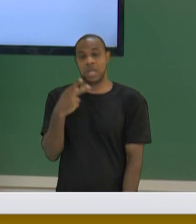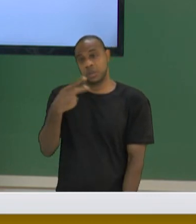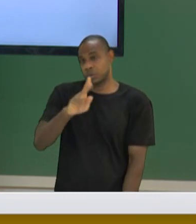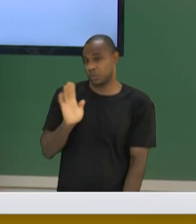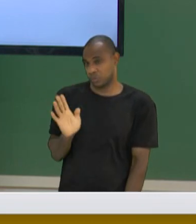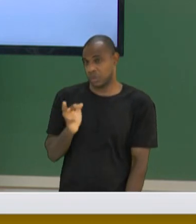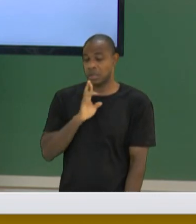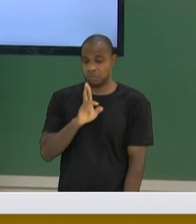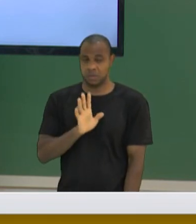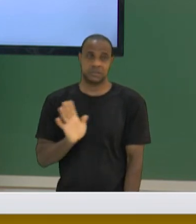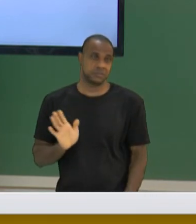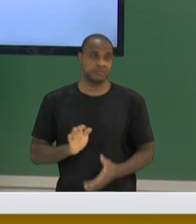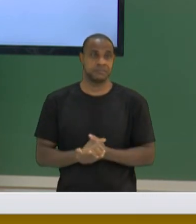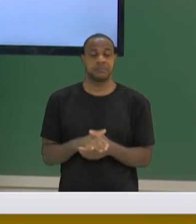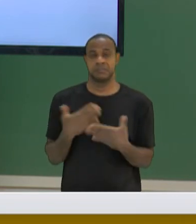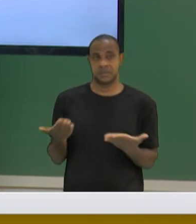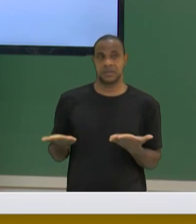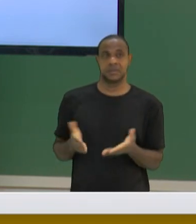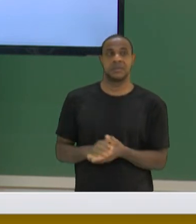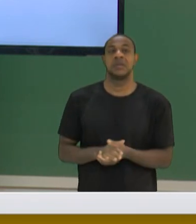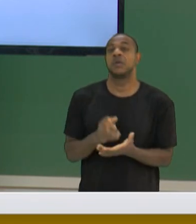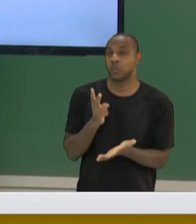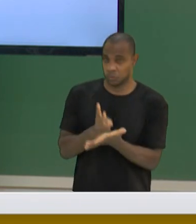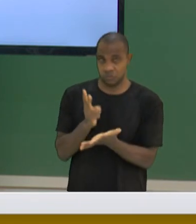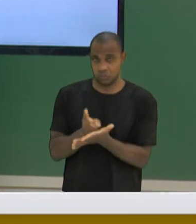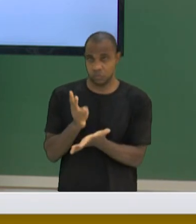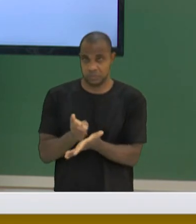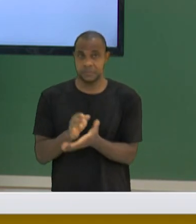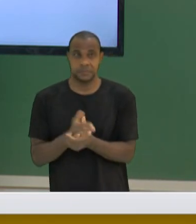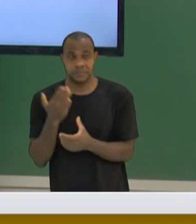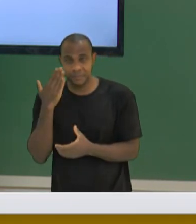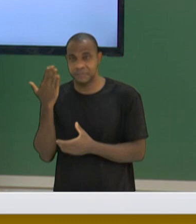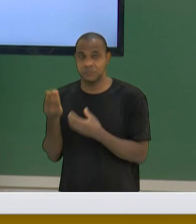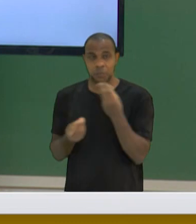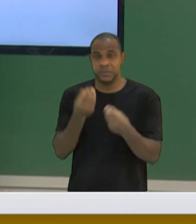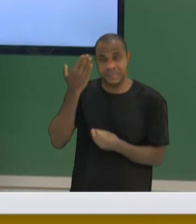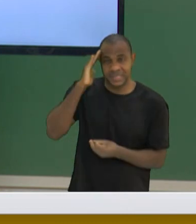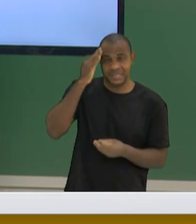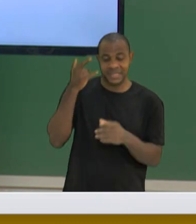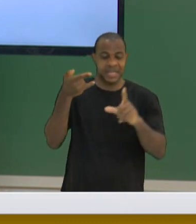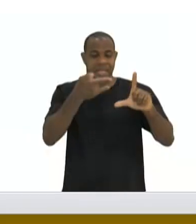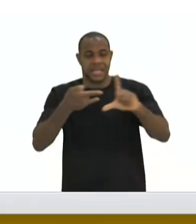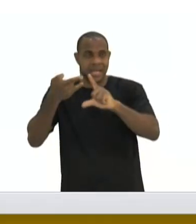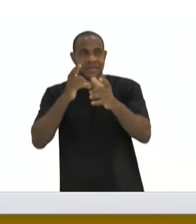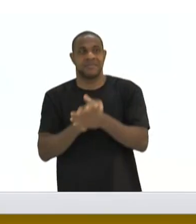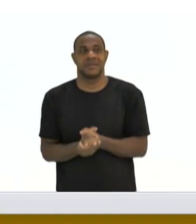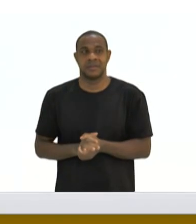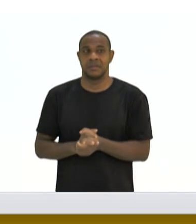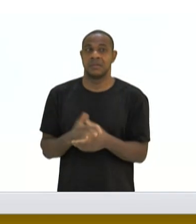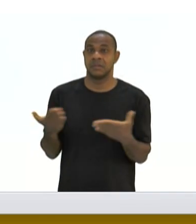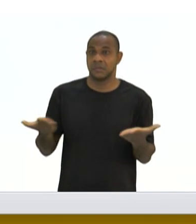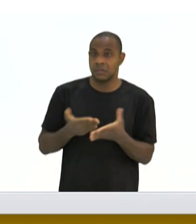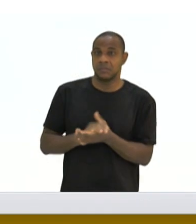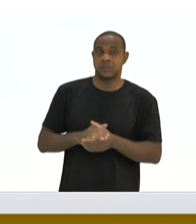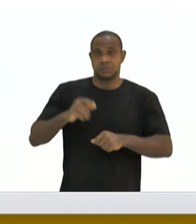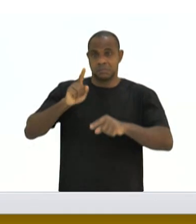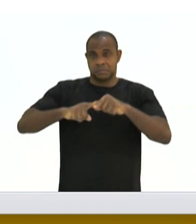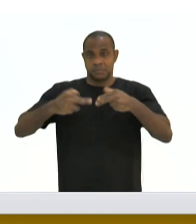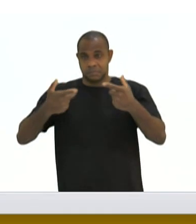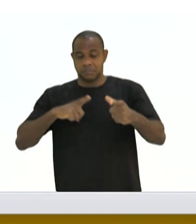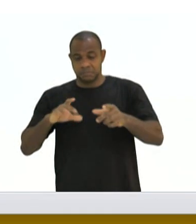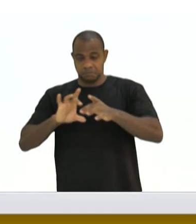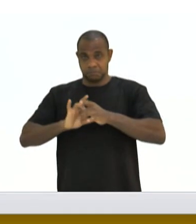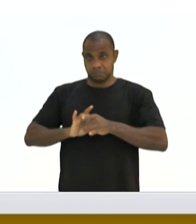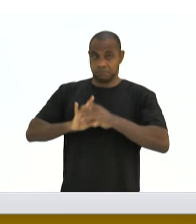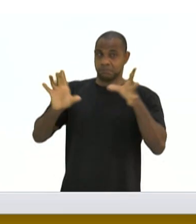particular aí agora vamos entender um pouquinho desse negócio de lives ainda que o recurso esteja